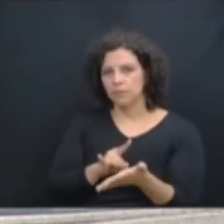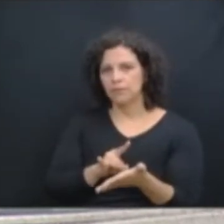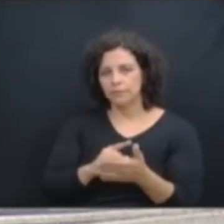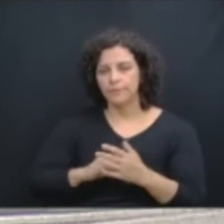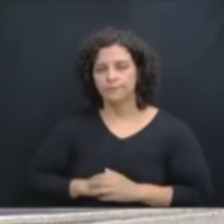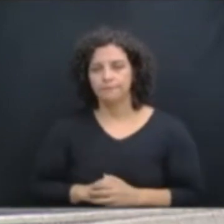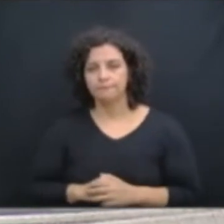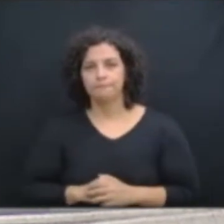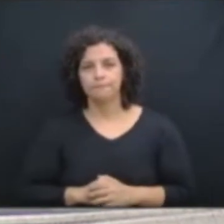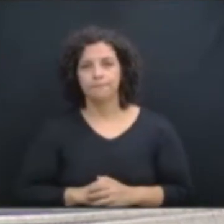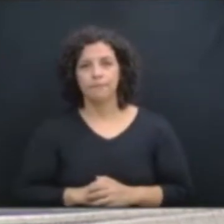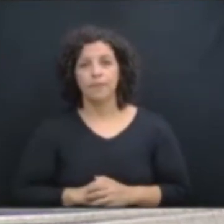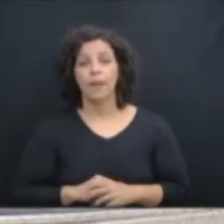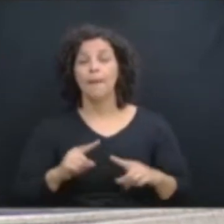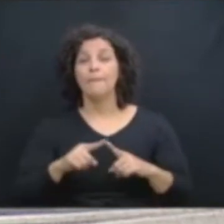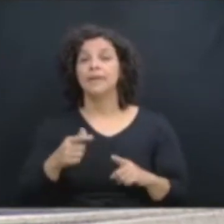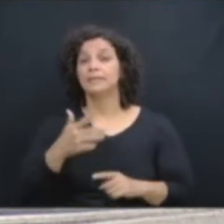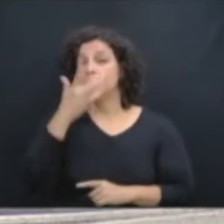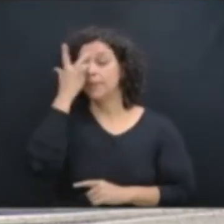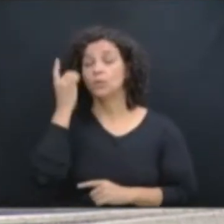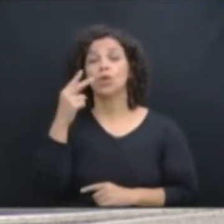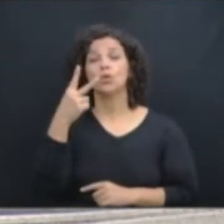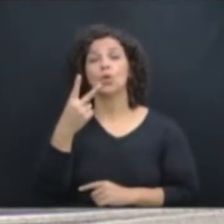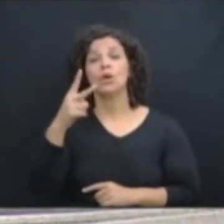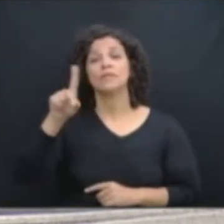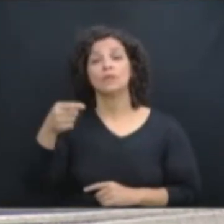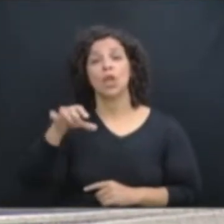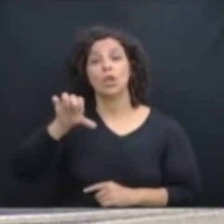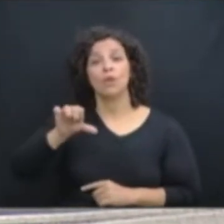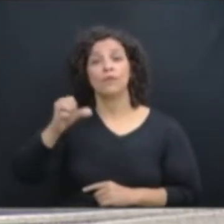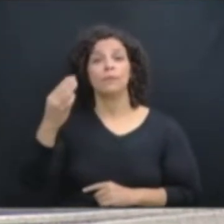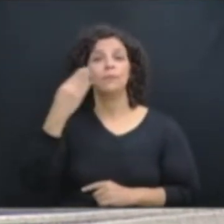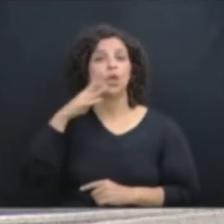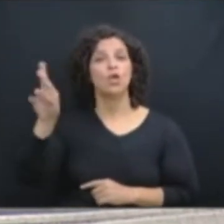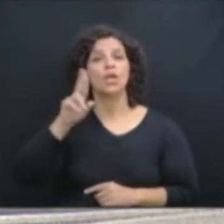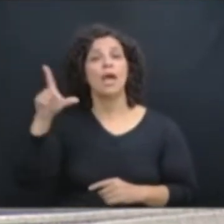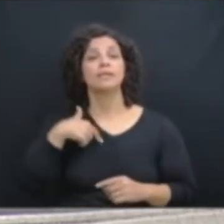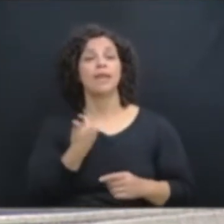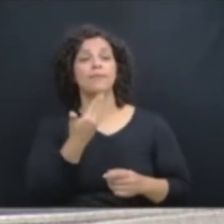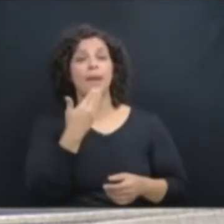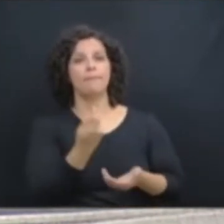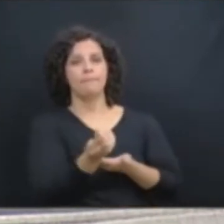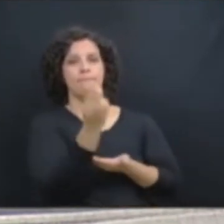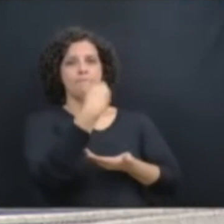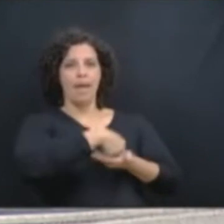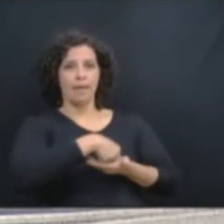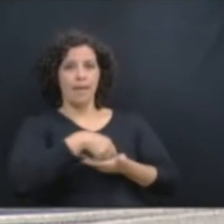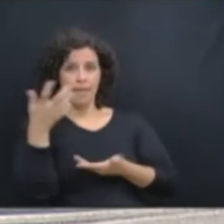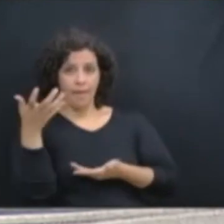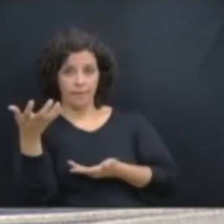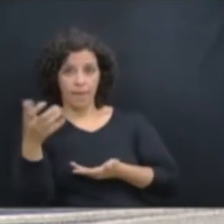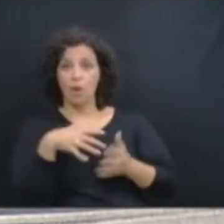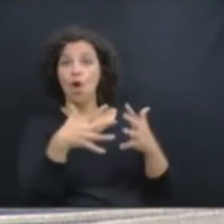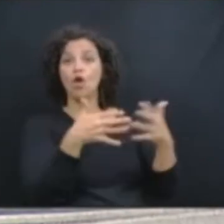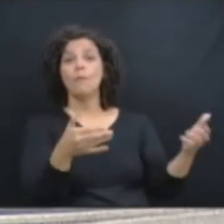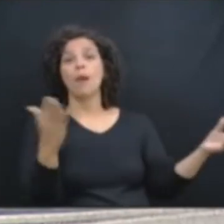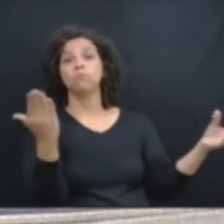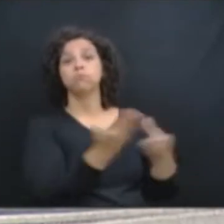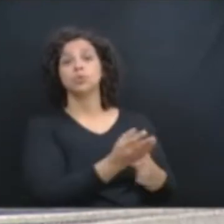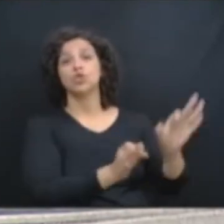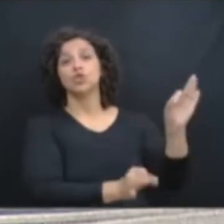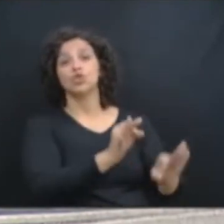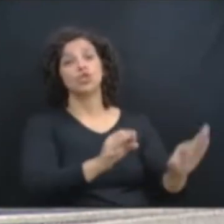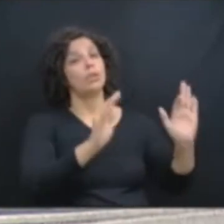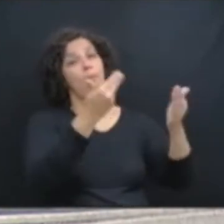passivo, sim, que o requerente quer 2,9 bilhões de reais. Mas não é que o requerente quer, é que a Copel já foi